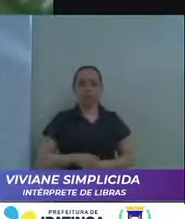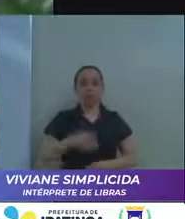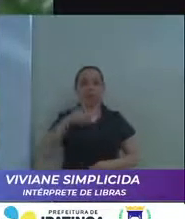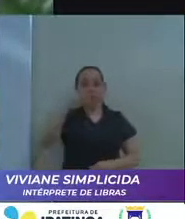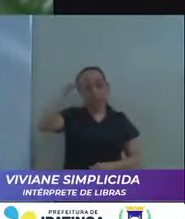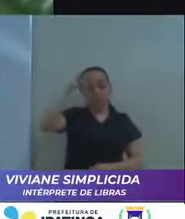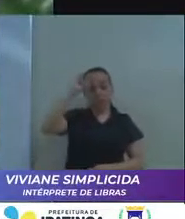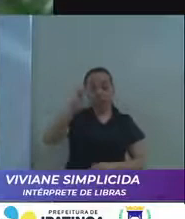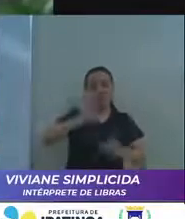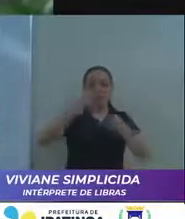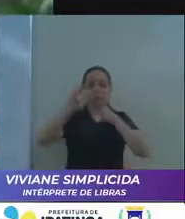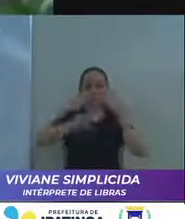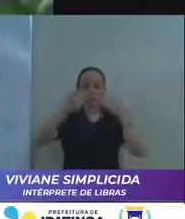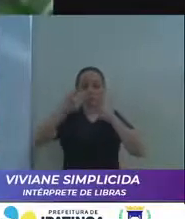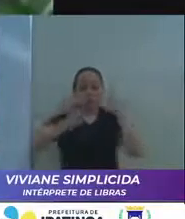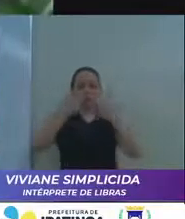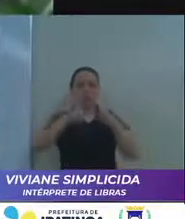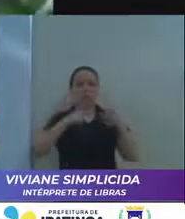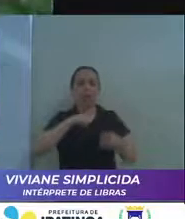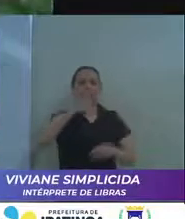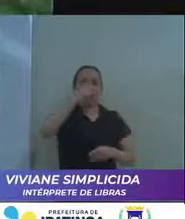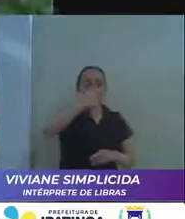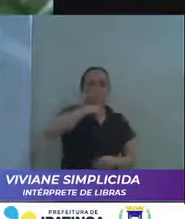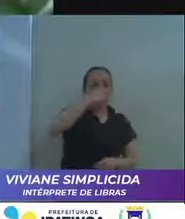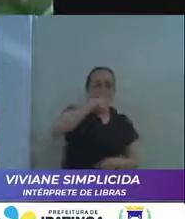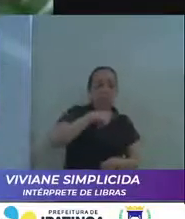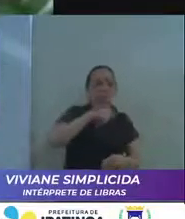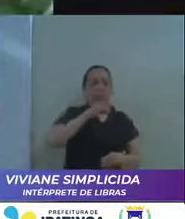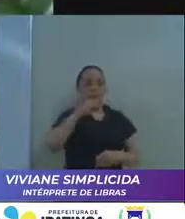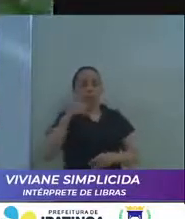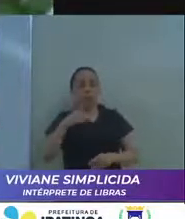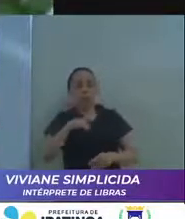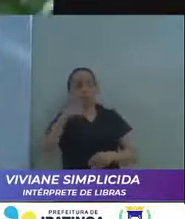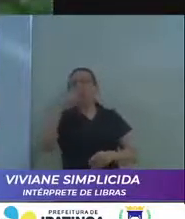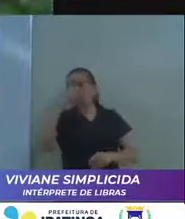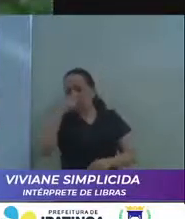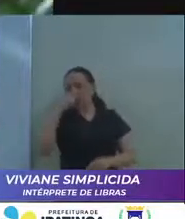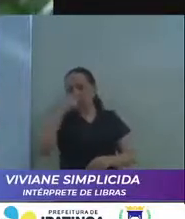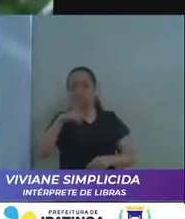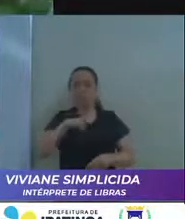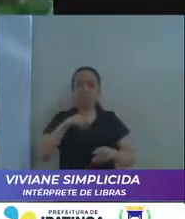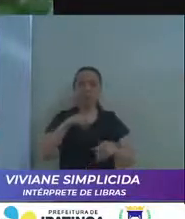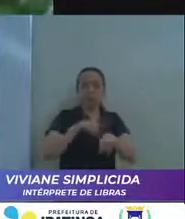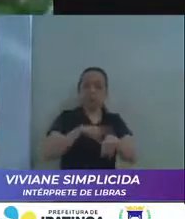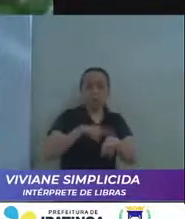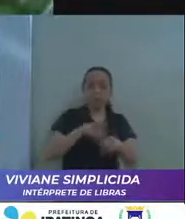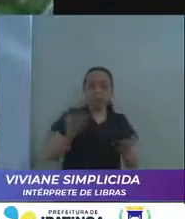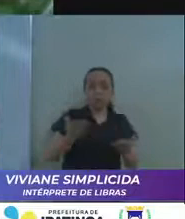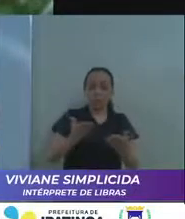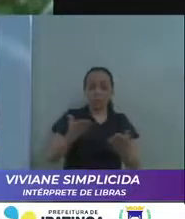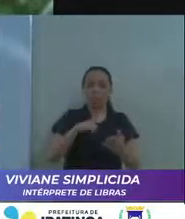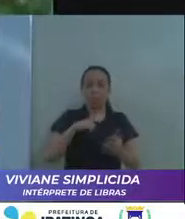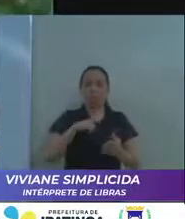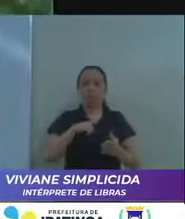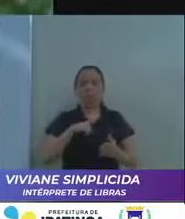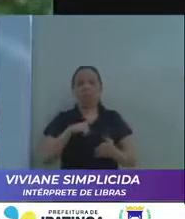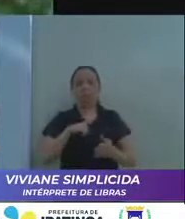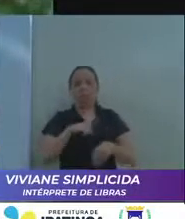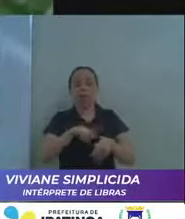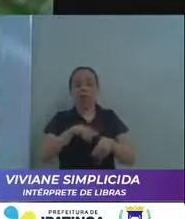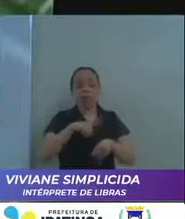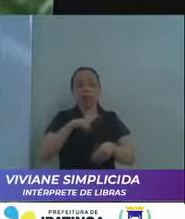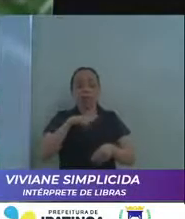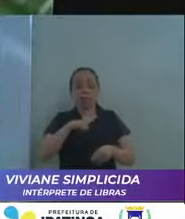Evite falar muito quando estiver gripado ou em crise alérgica, pois, neste caso, o tecido que reveste a laringe